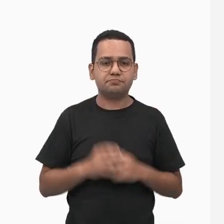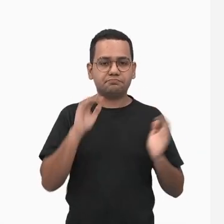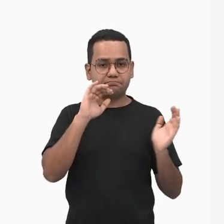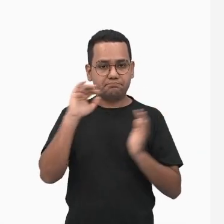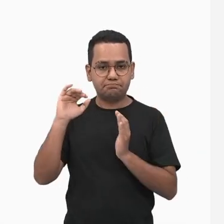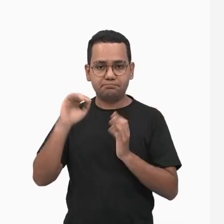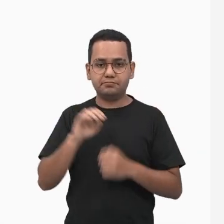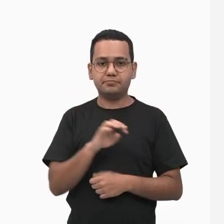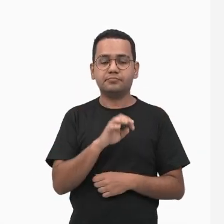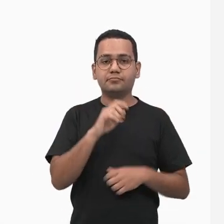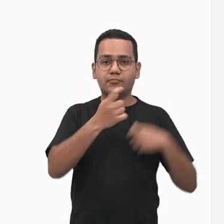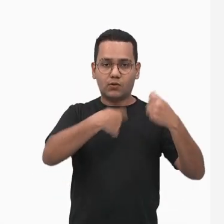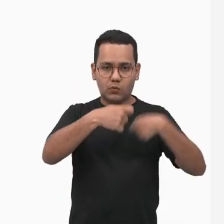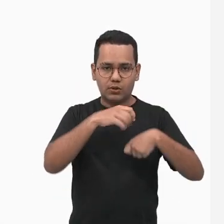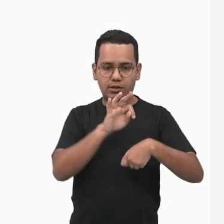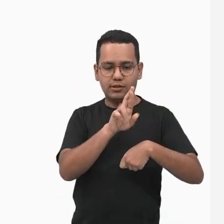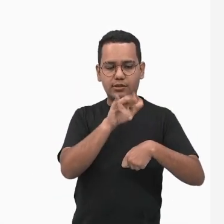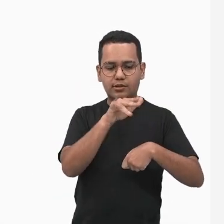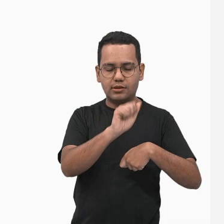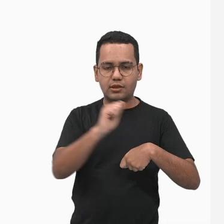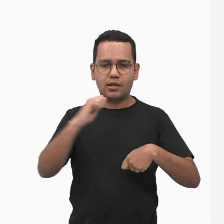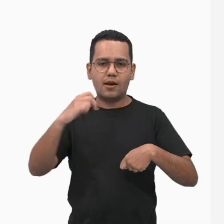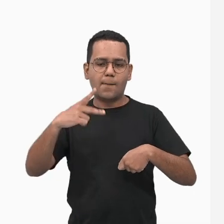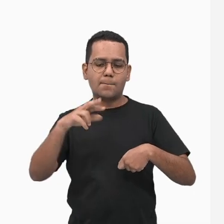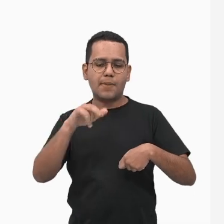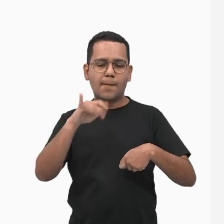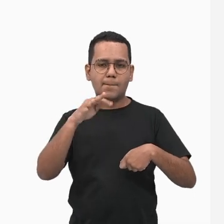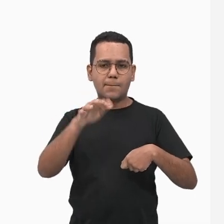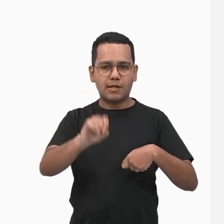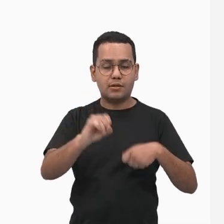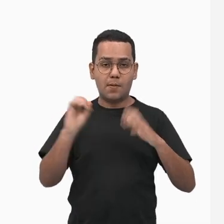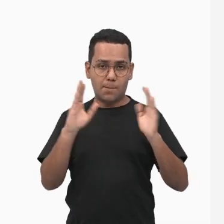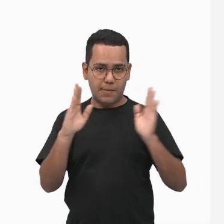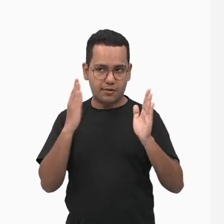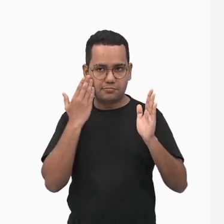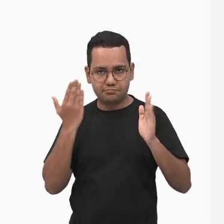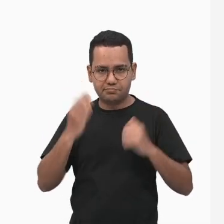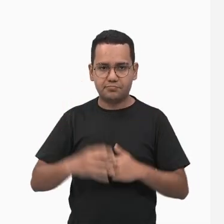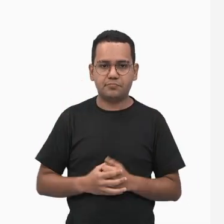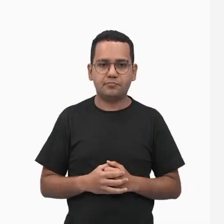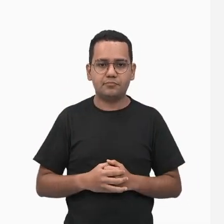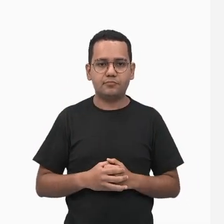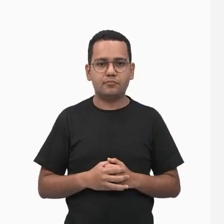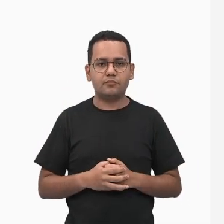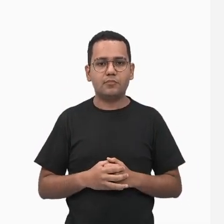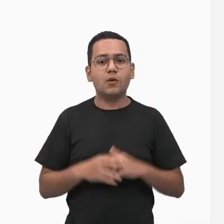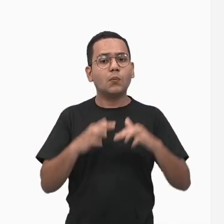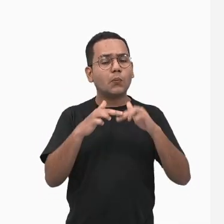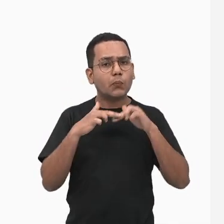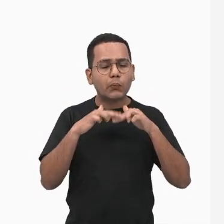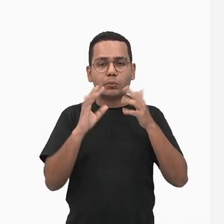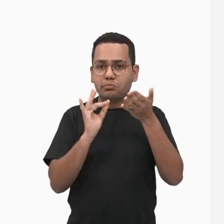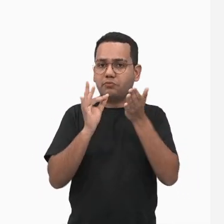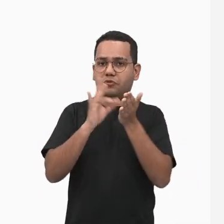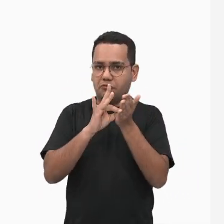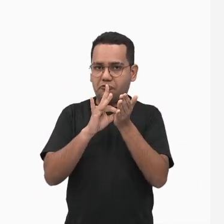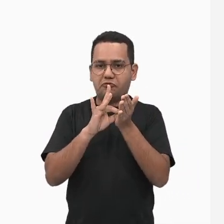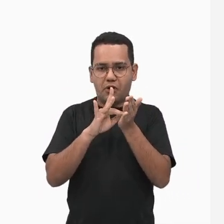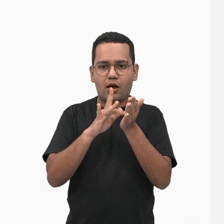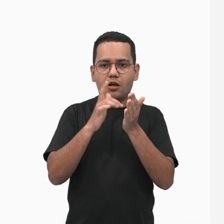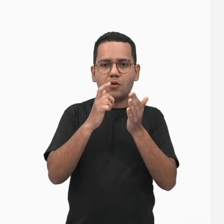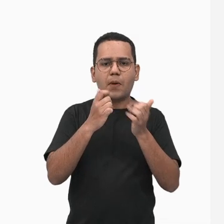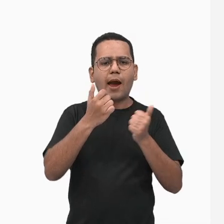1831 a 1835. Foi eleito para substituir a regência trina provisória, porém